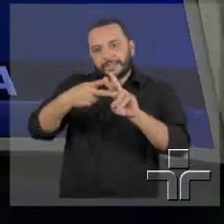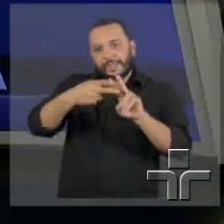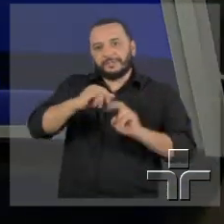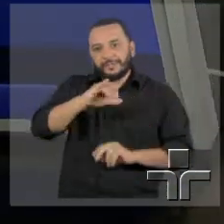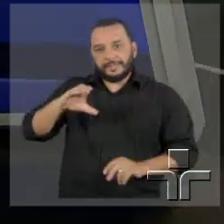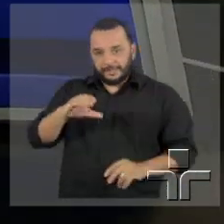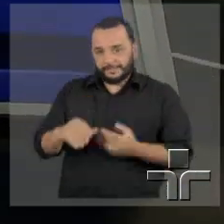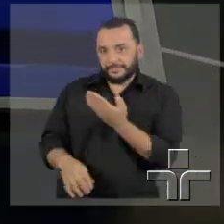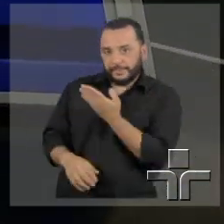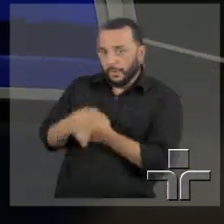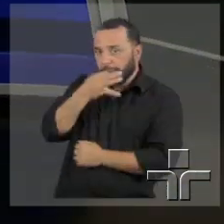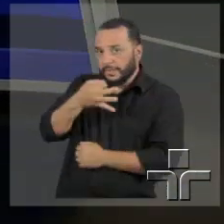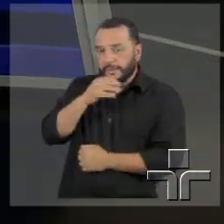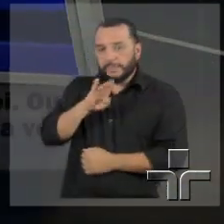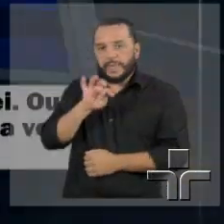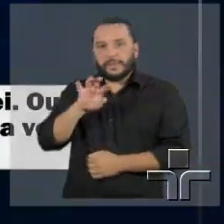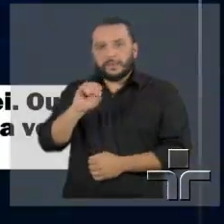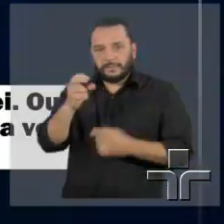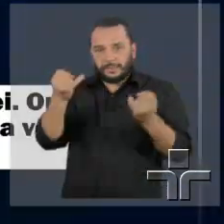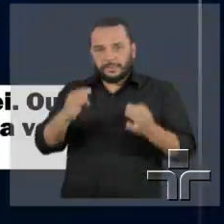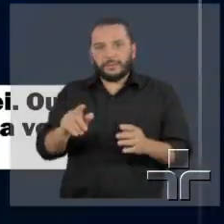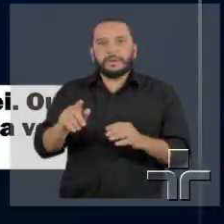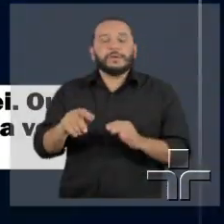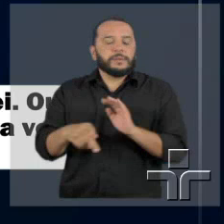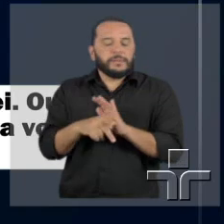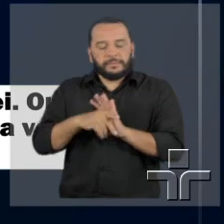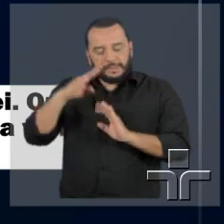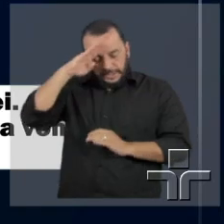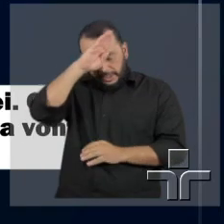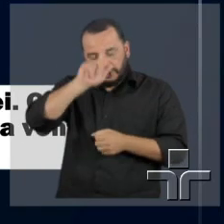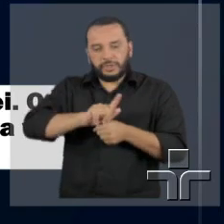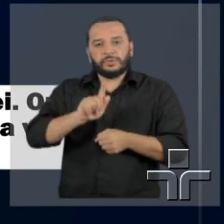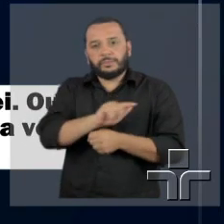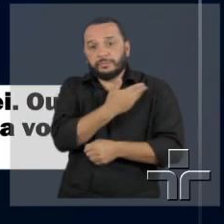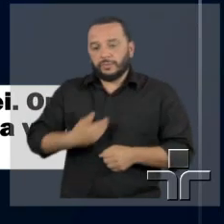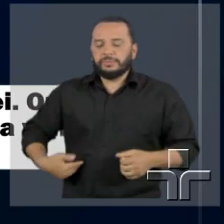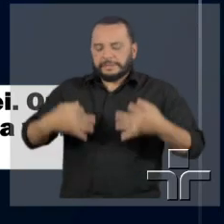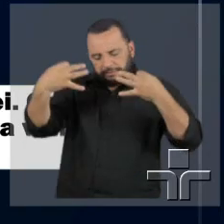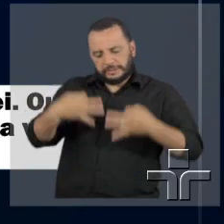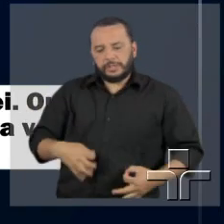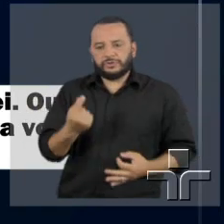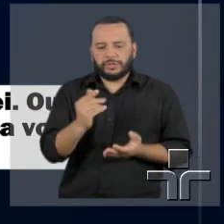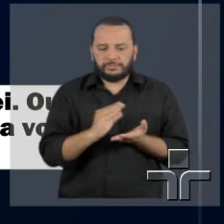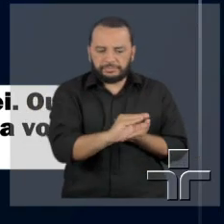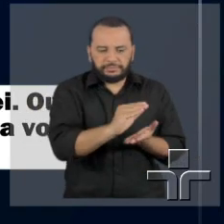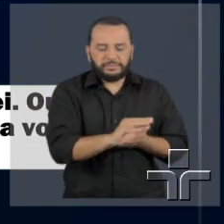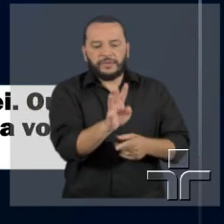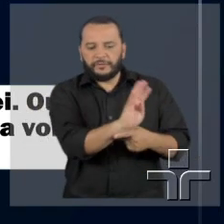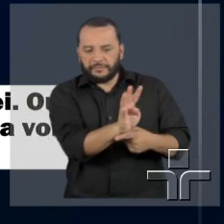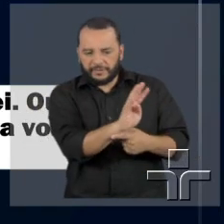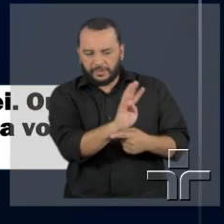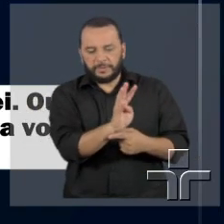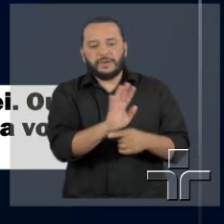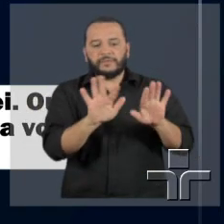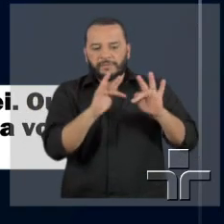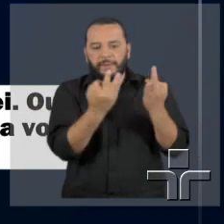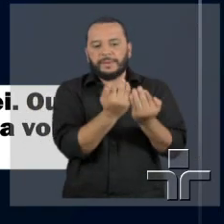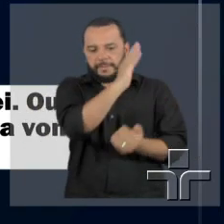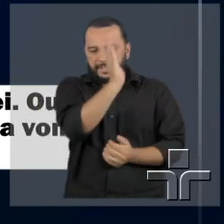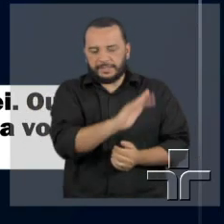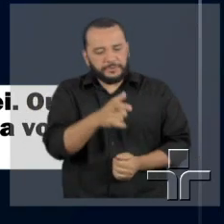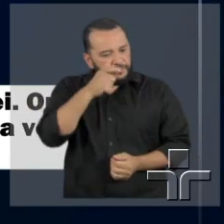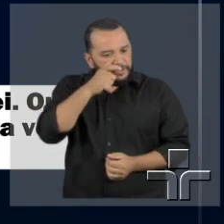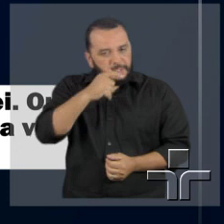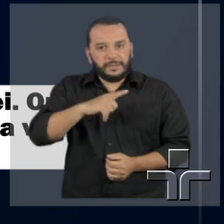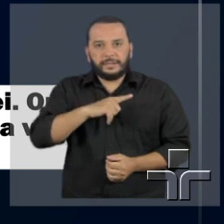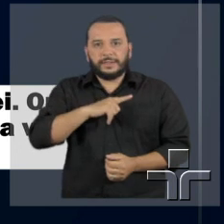Beto Alexandre, no meu entendimento, o presidente, como gestor público, está correto em destinar verba para filmes que a família brasileira possa assistir. Tem uma